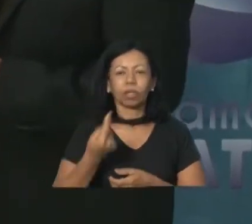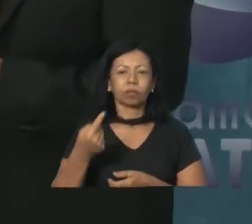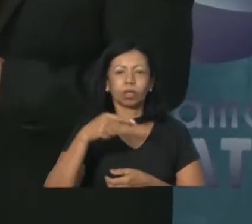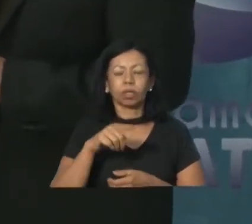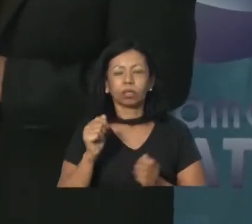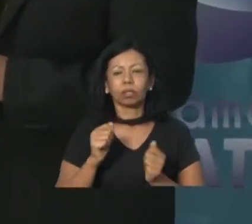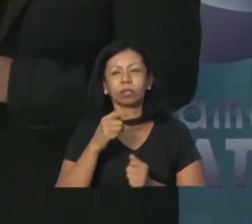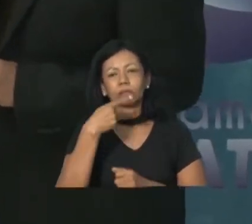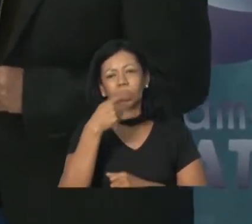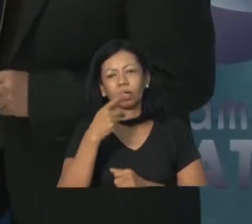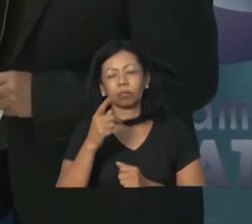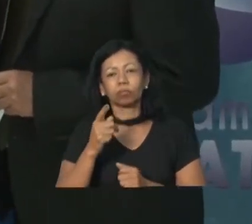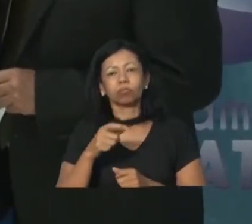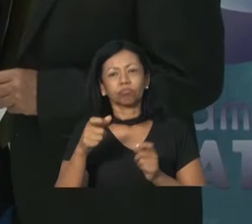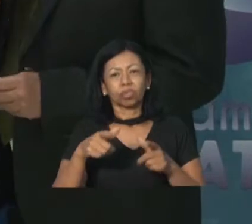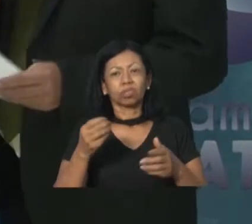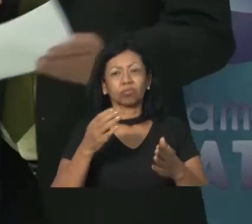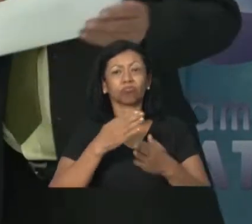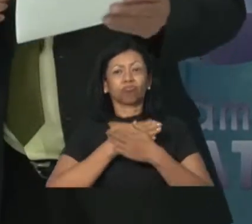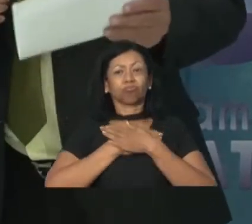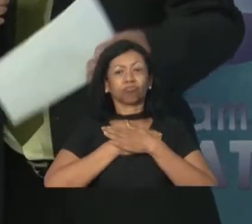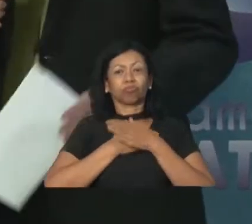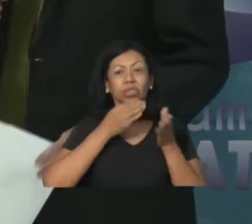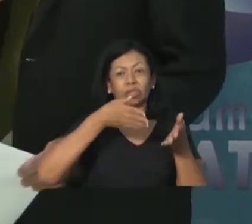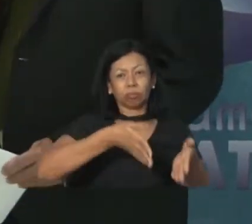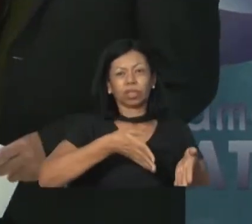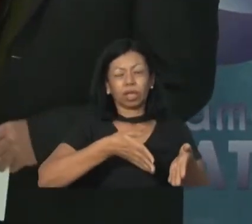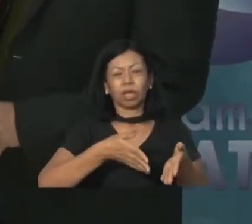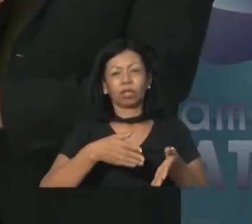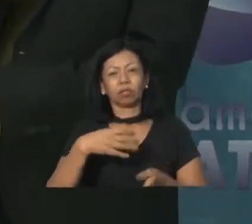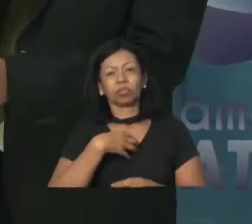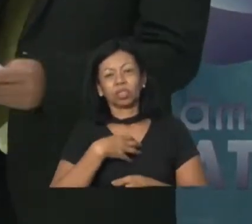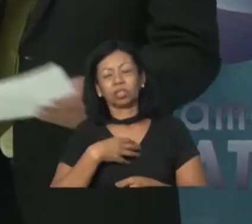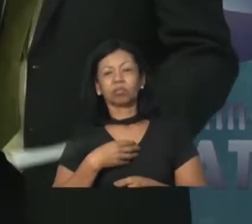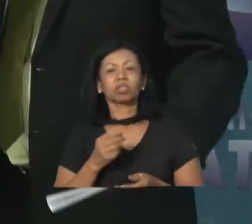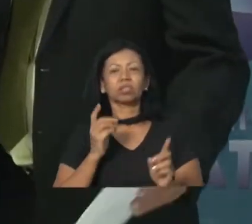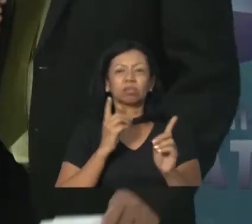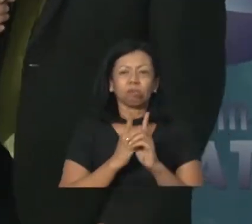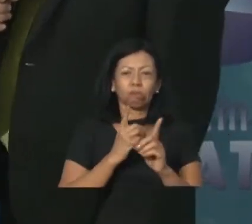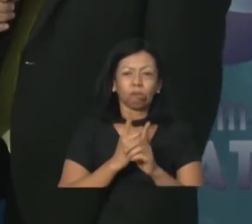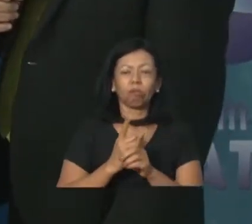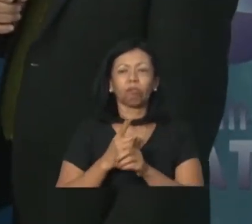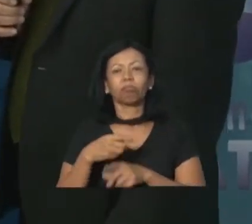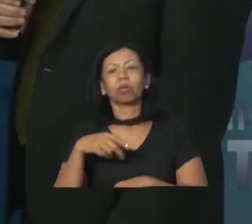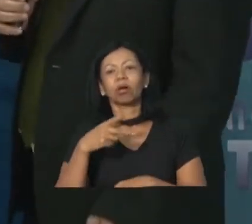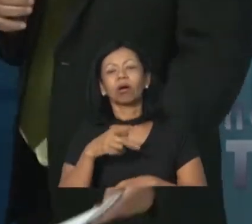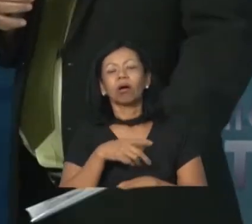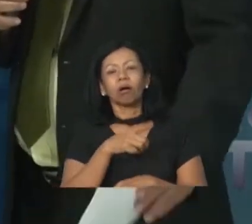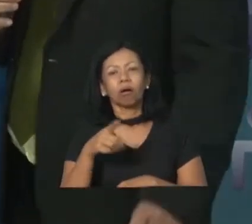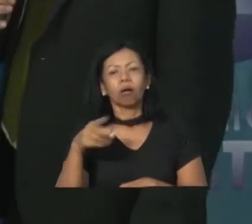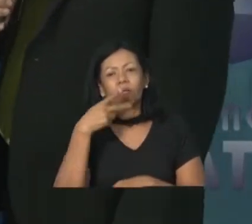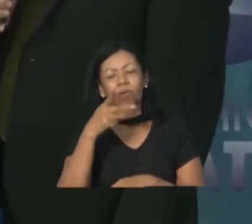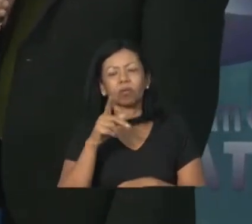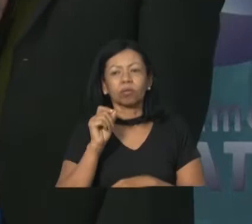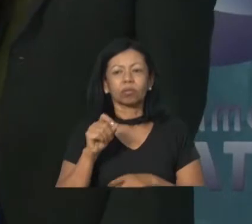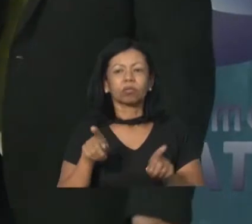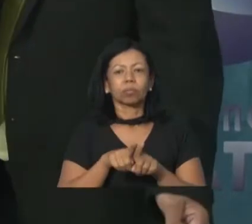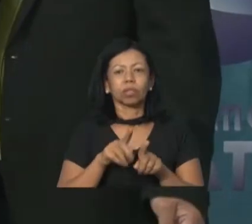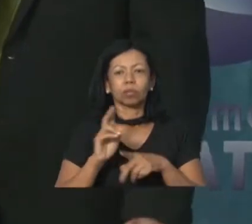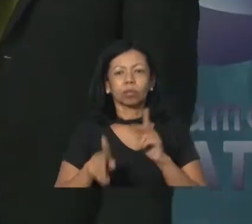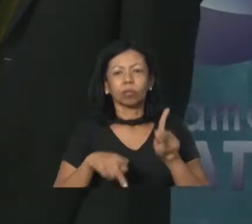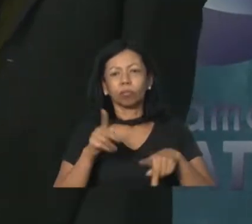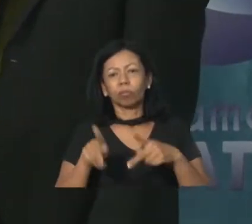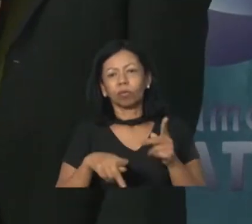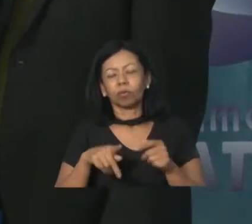aqui com relação ao cemitério municipal, condições, né? As condições. É. Enfim, o senhor tocou nesse assunto também, é